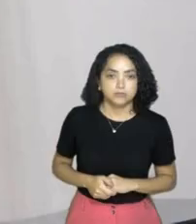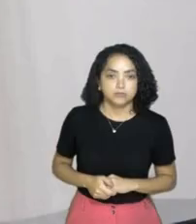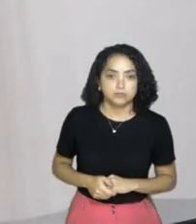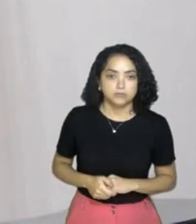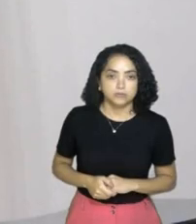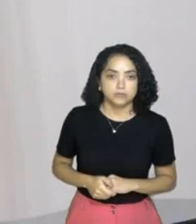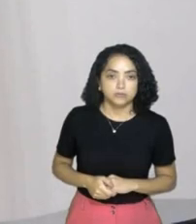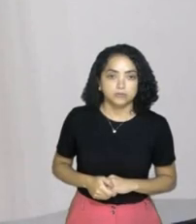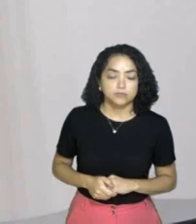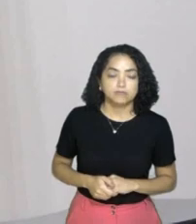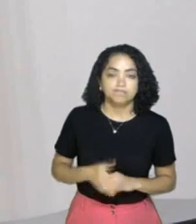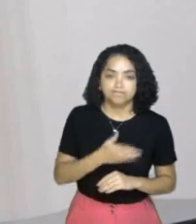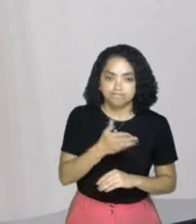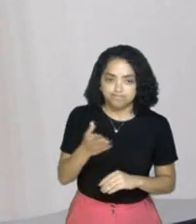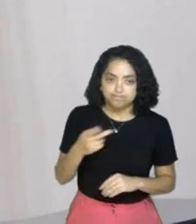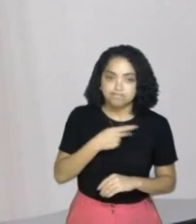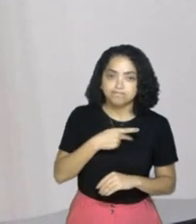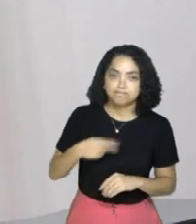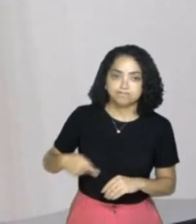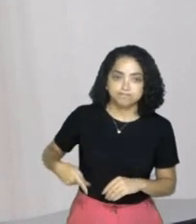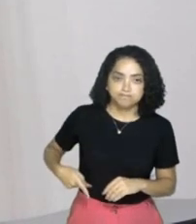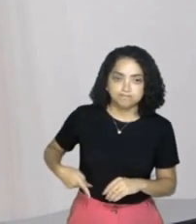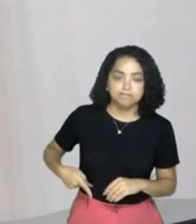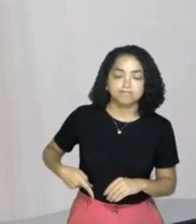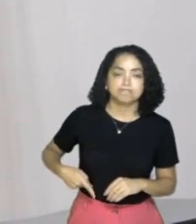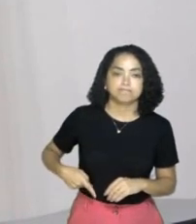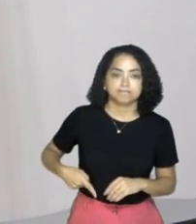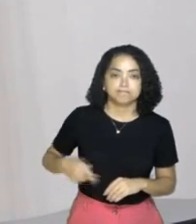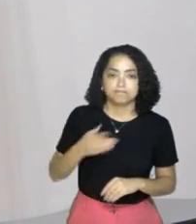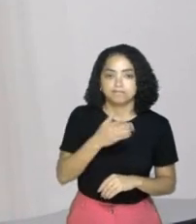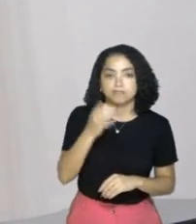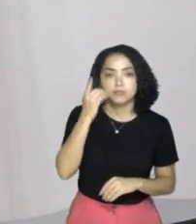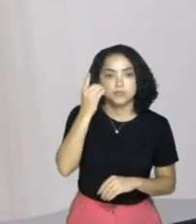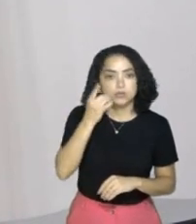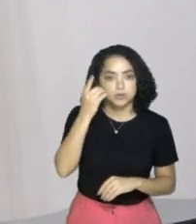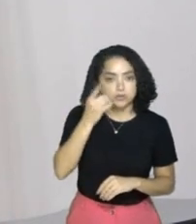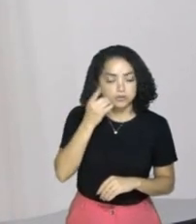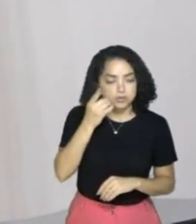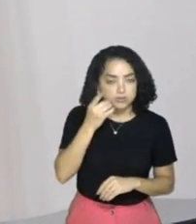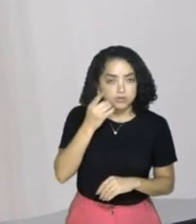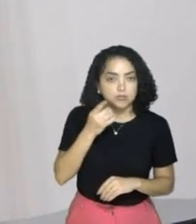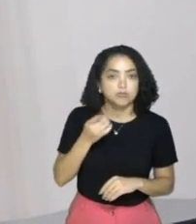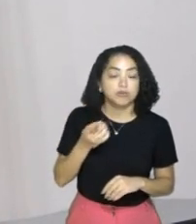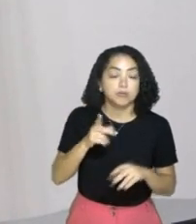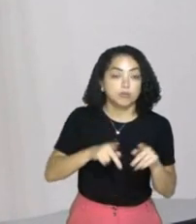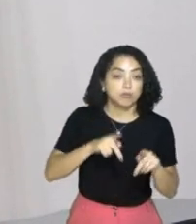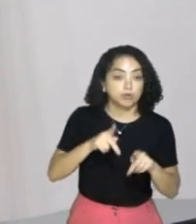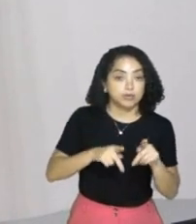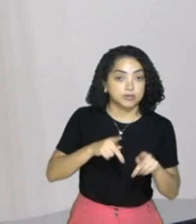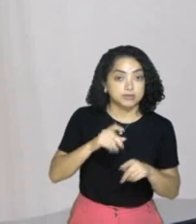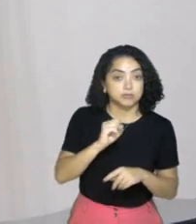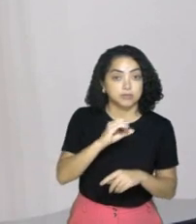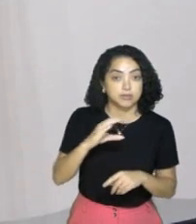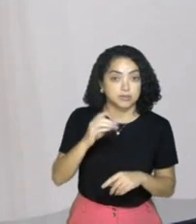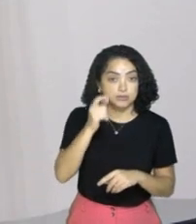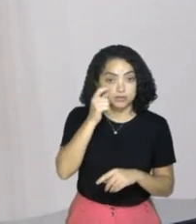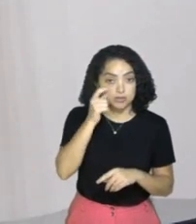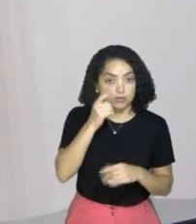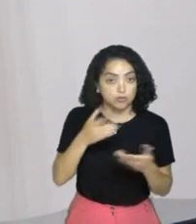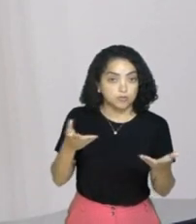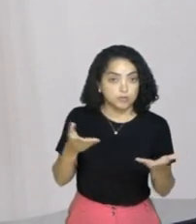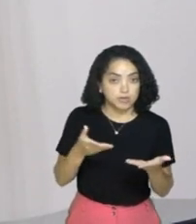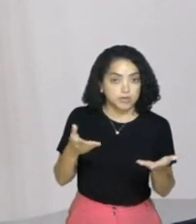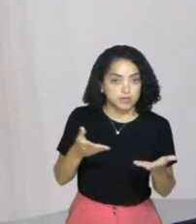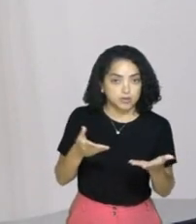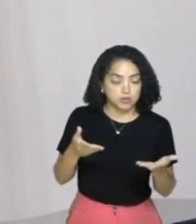senhor presidente senhores deputados senhoras deputadas estimados Catarinense que nos acompanham nesta